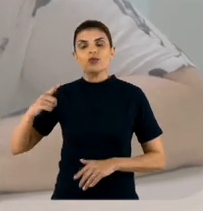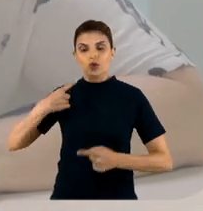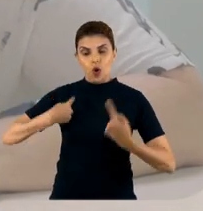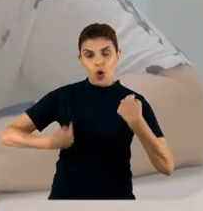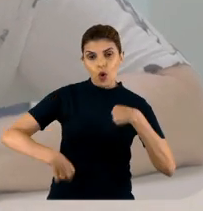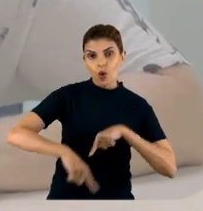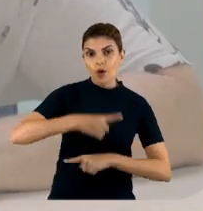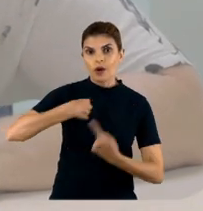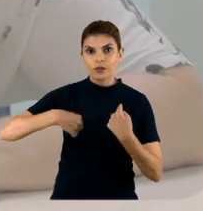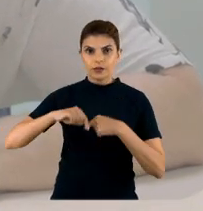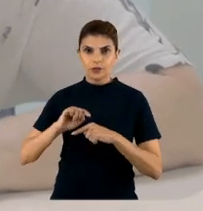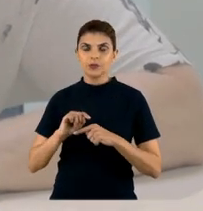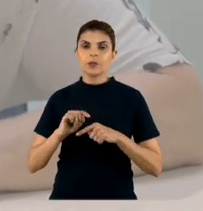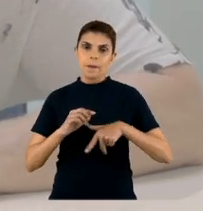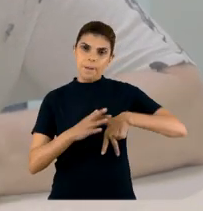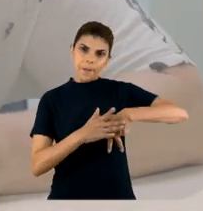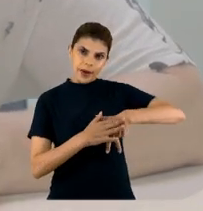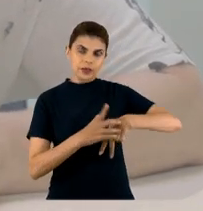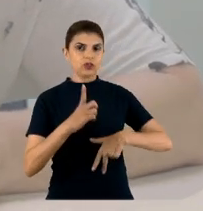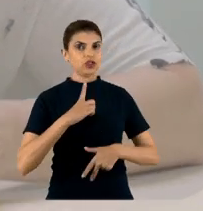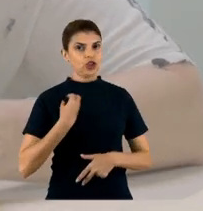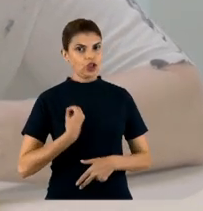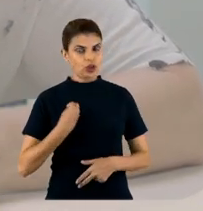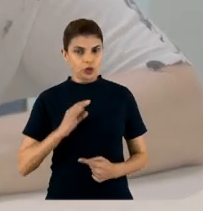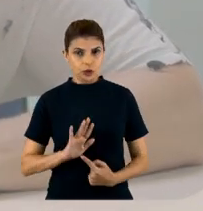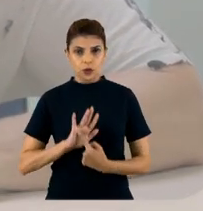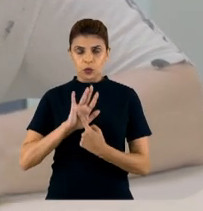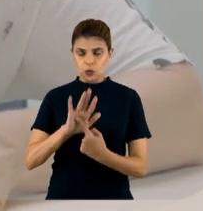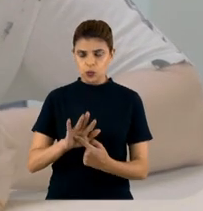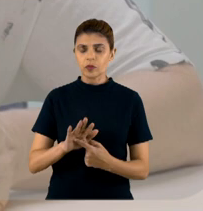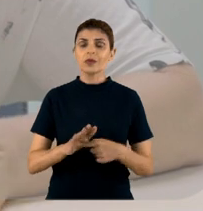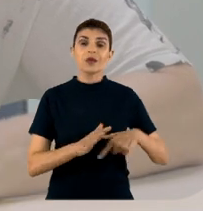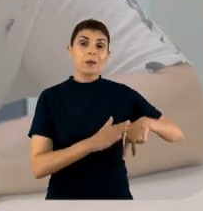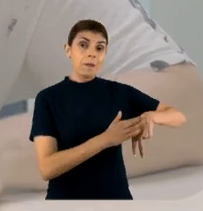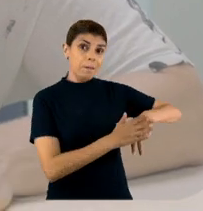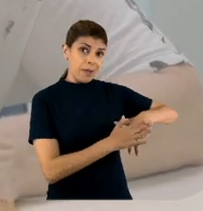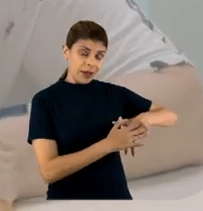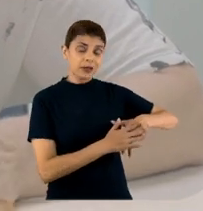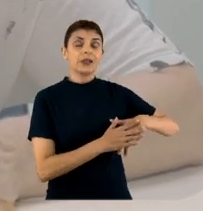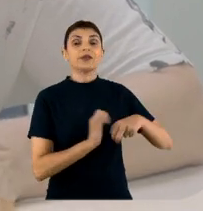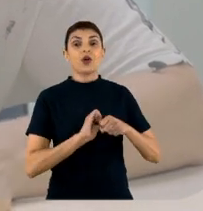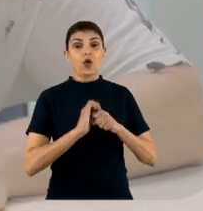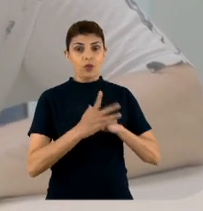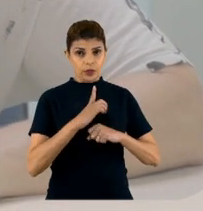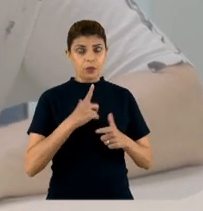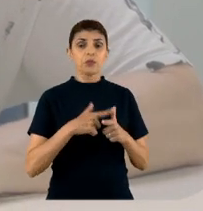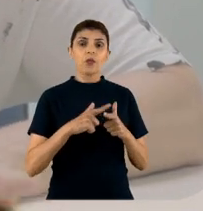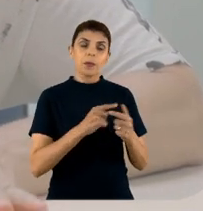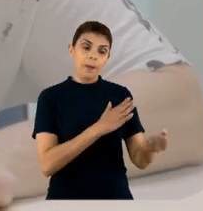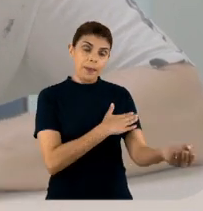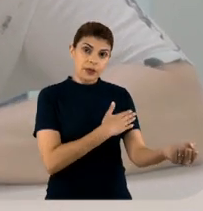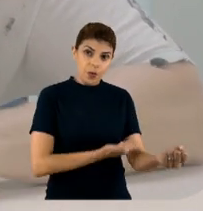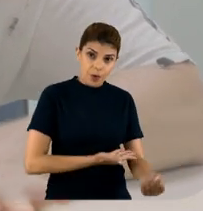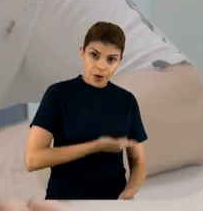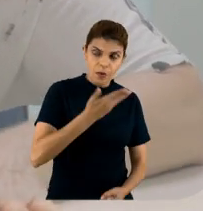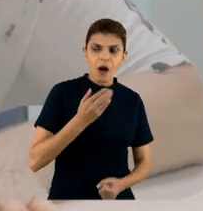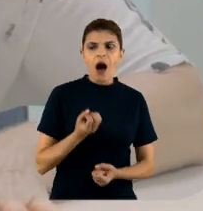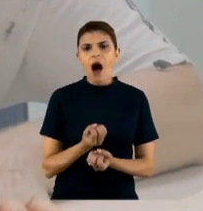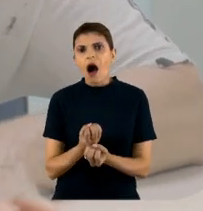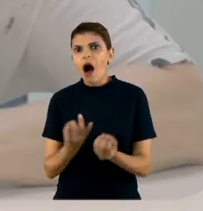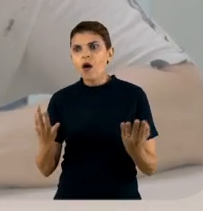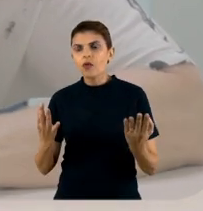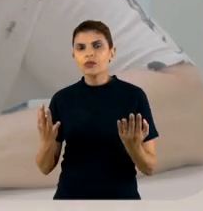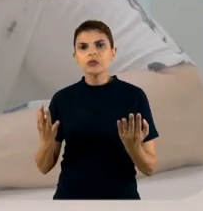orgânicas que o paciente apresenta eh muitos pacientes com covid são hipertensos mas alguns durante a